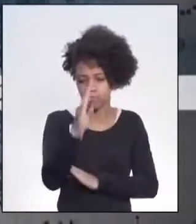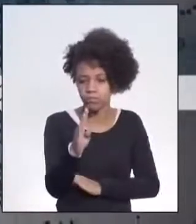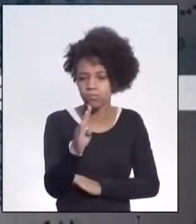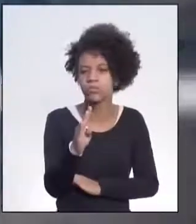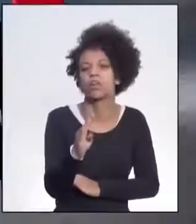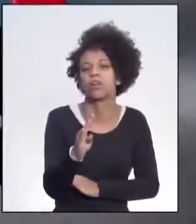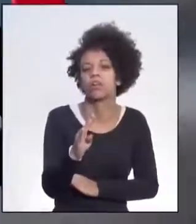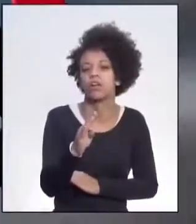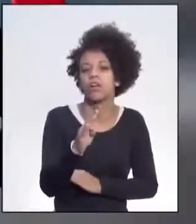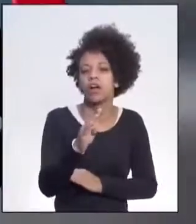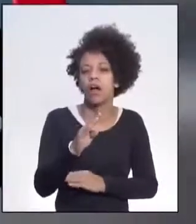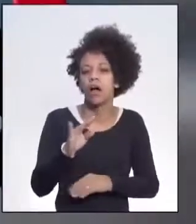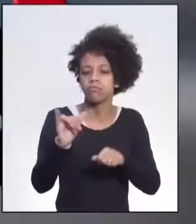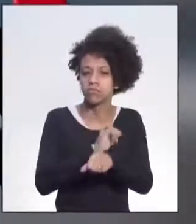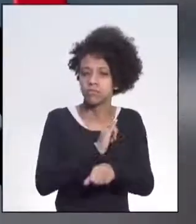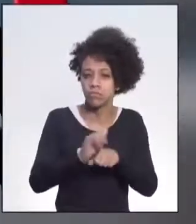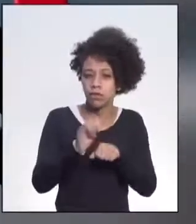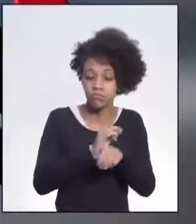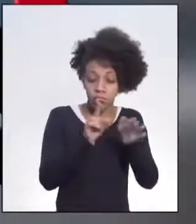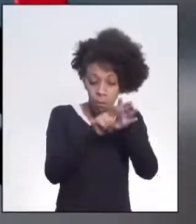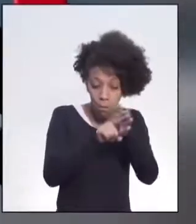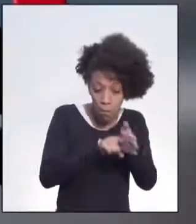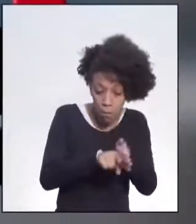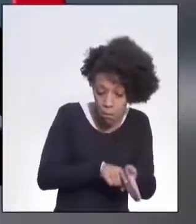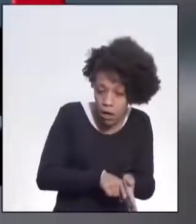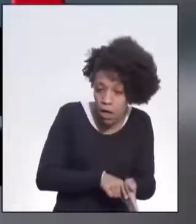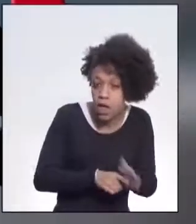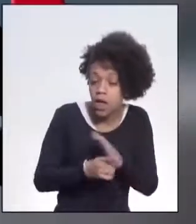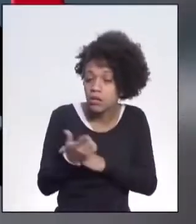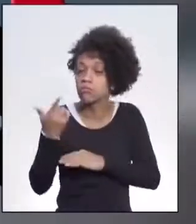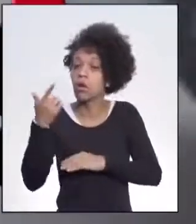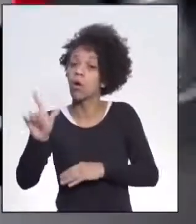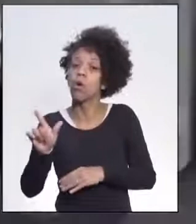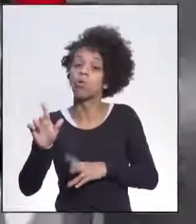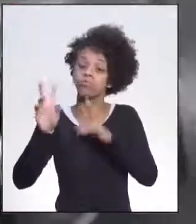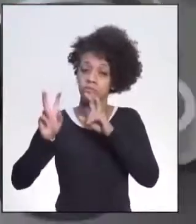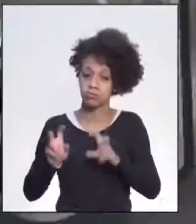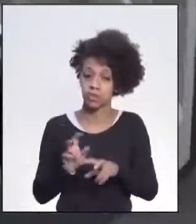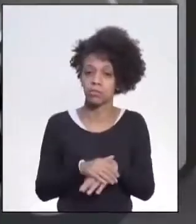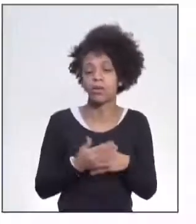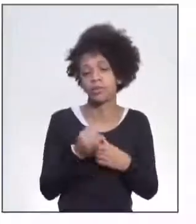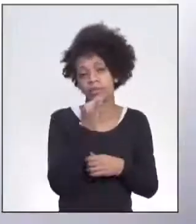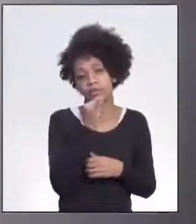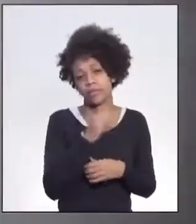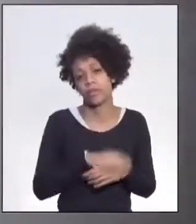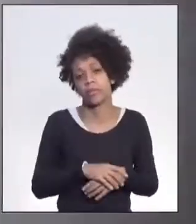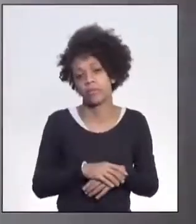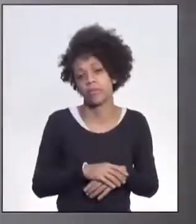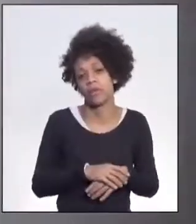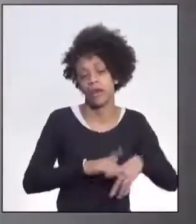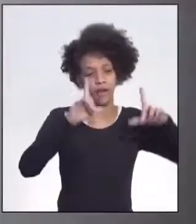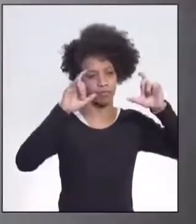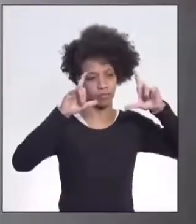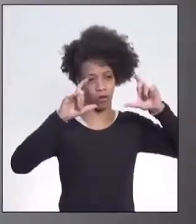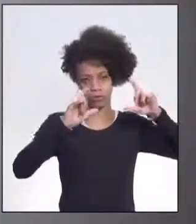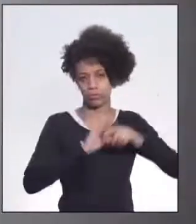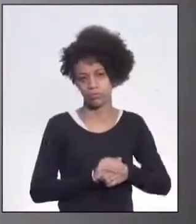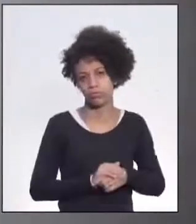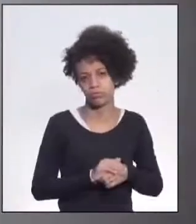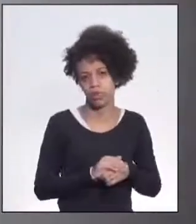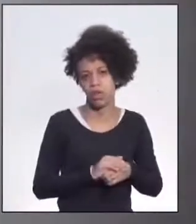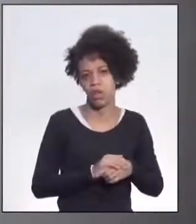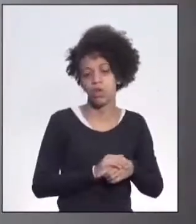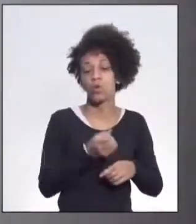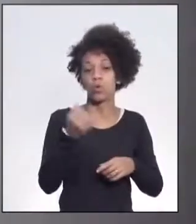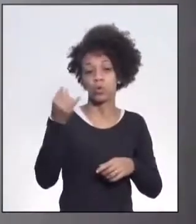os metadados, que são dados sobre outros dados. Um exemplo seriam as informações de uma foto, como a data em que